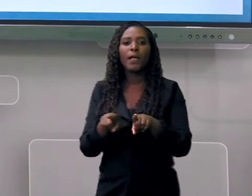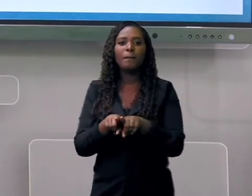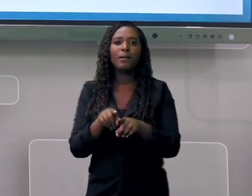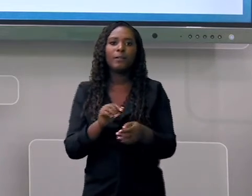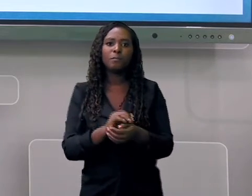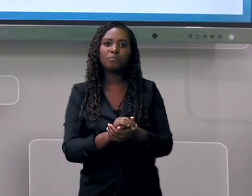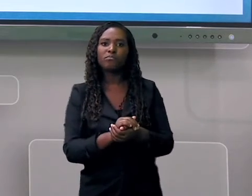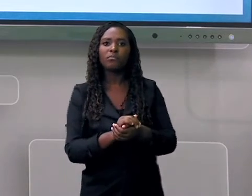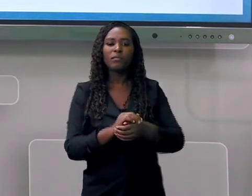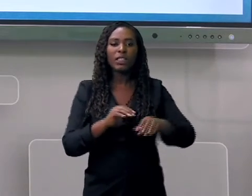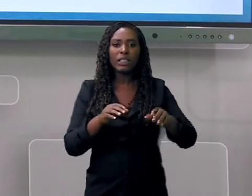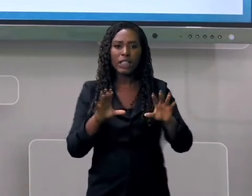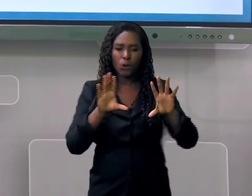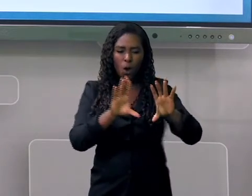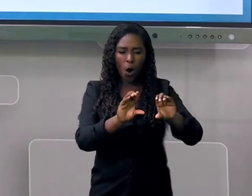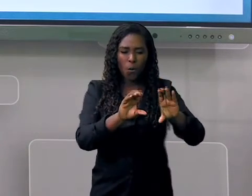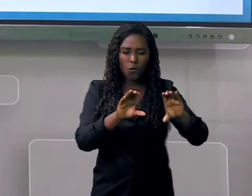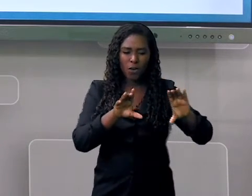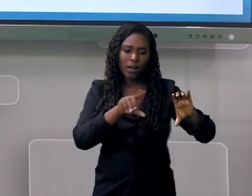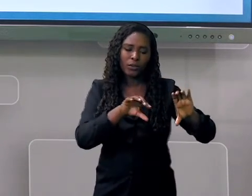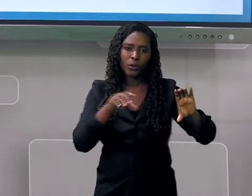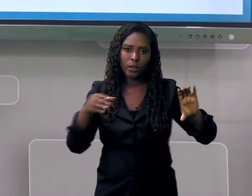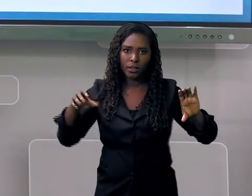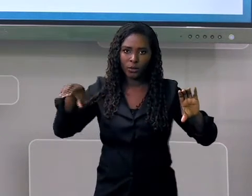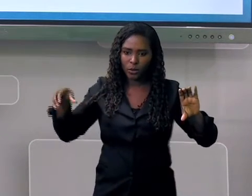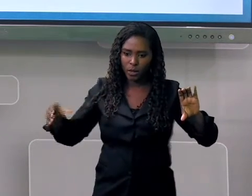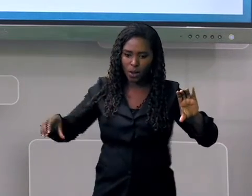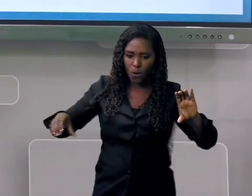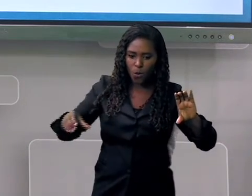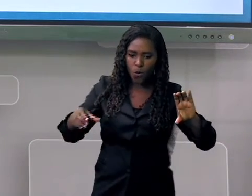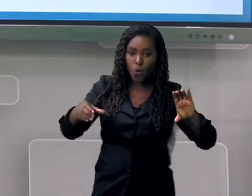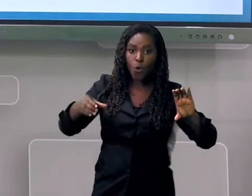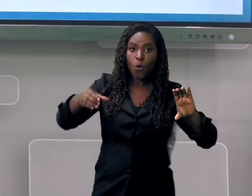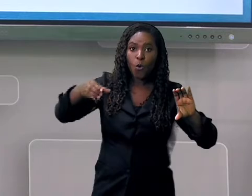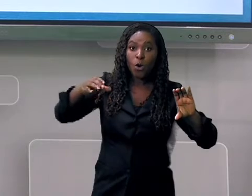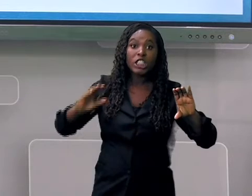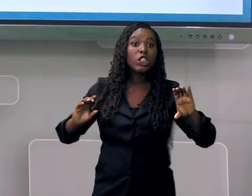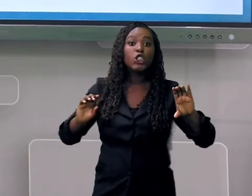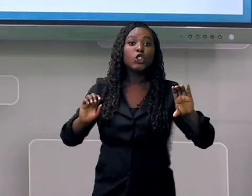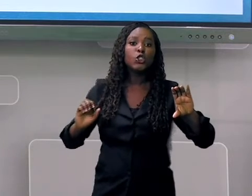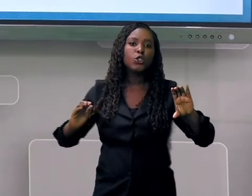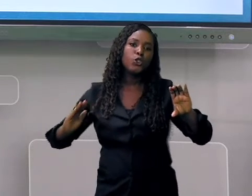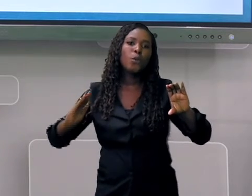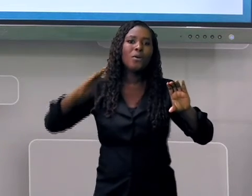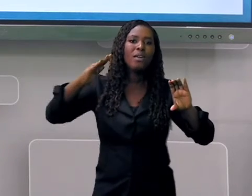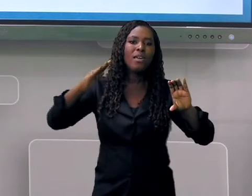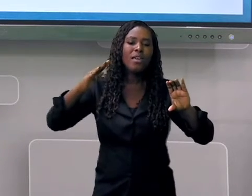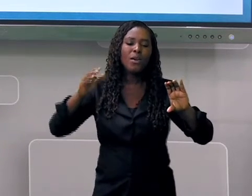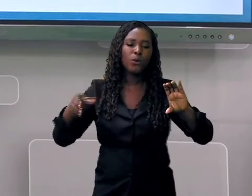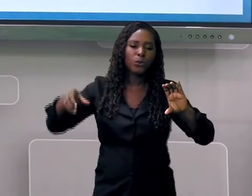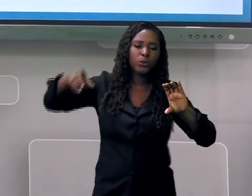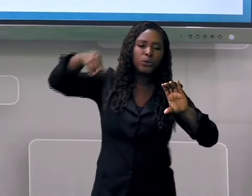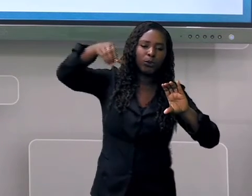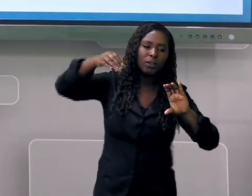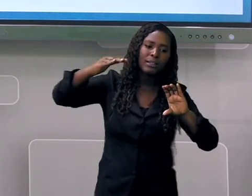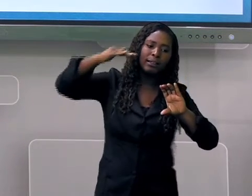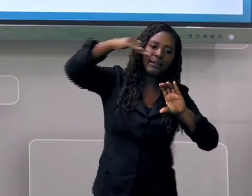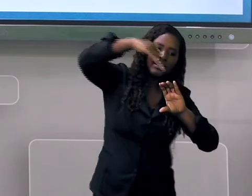carro subiu, o carro desceu. E você vai trabalhando conceitos, imitação e outras